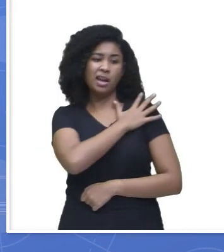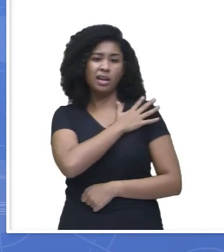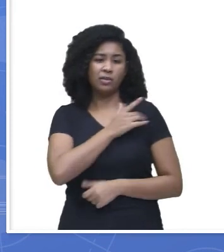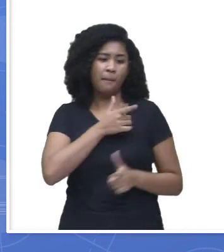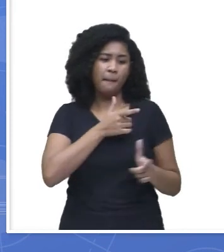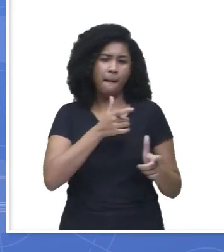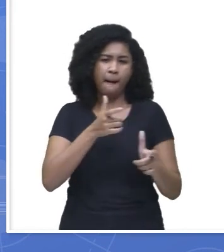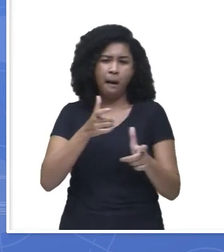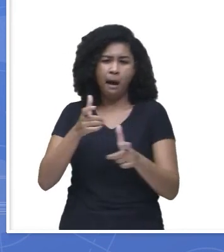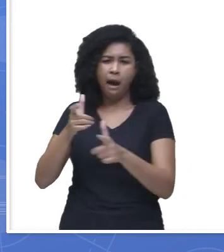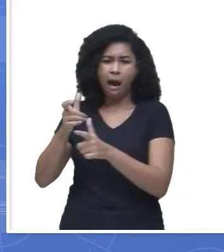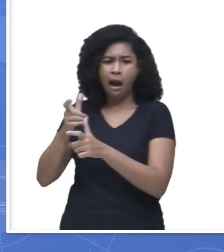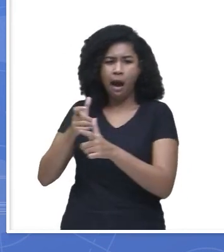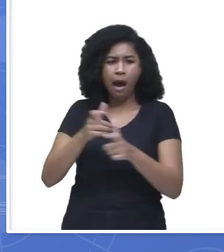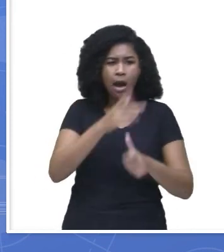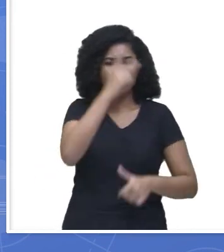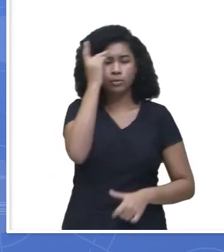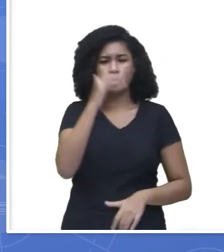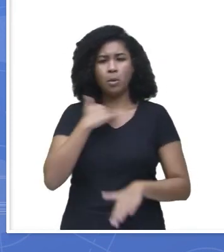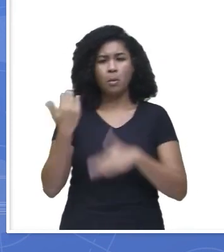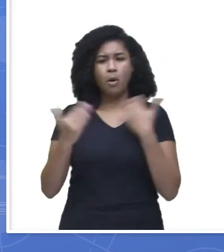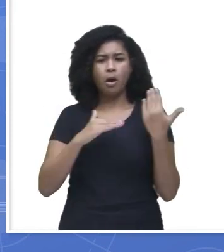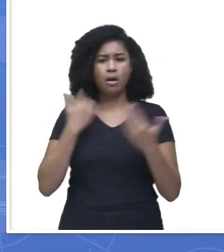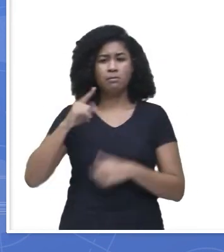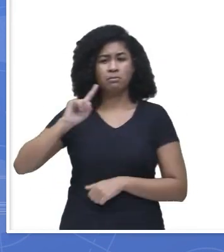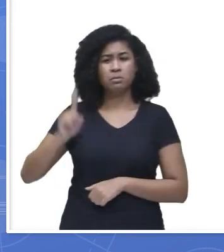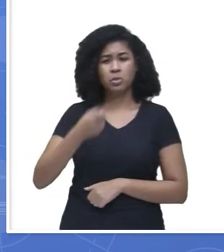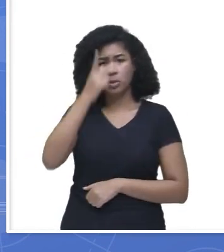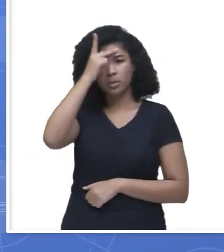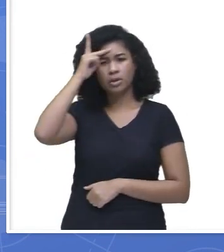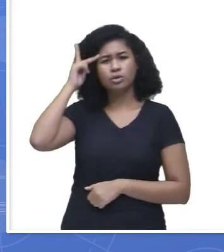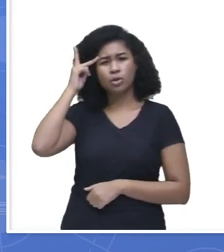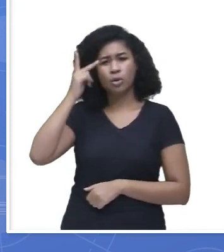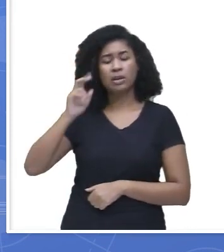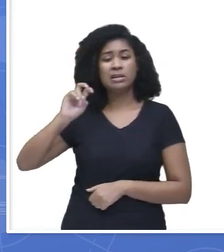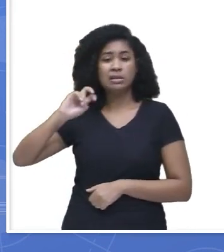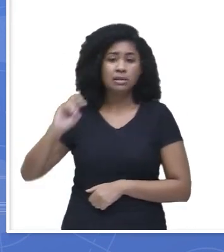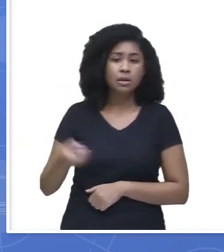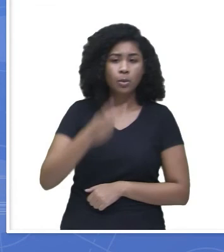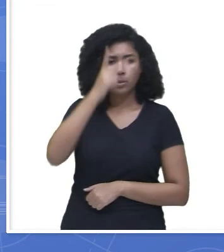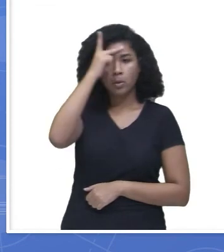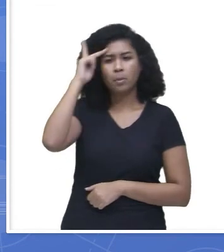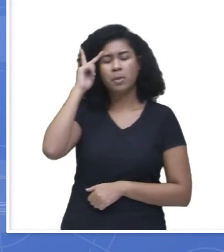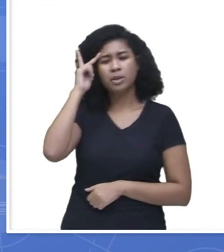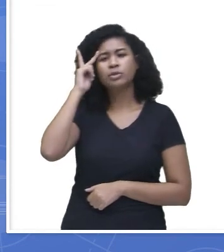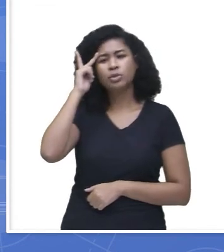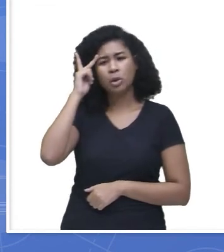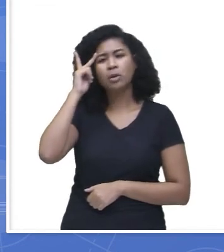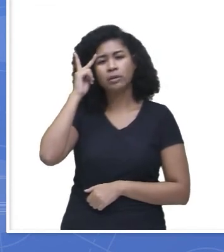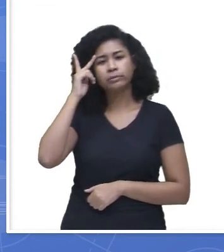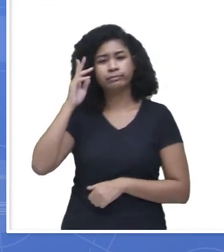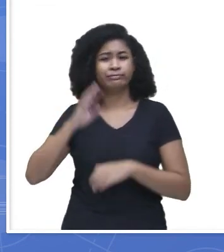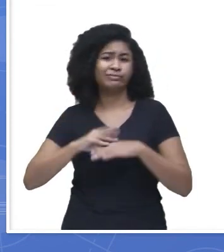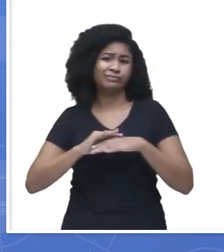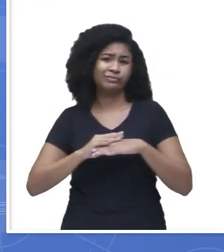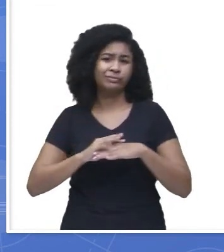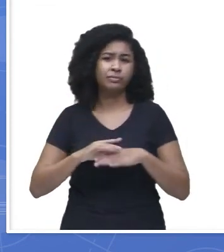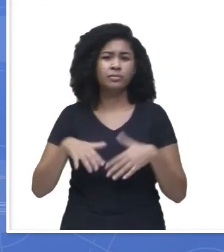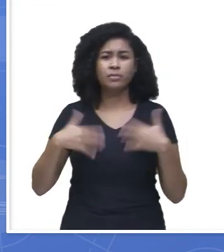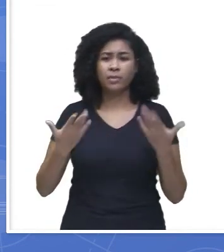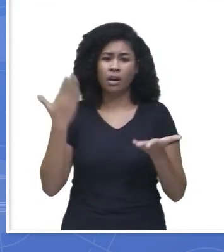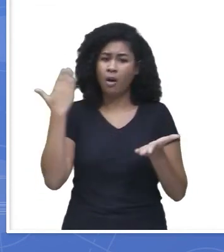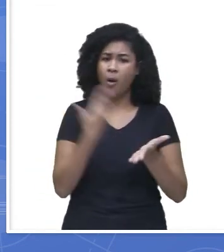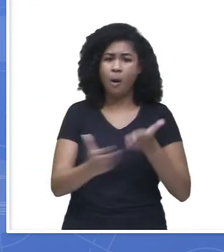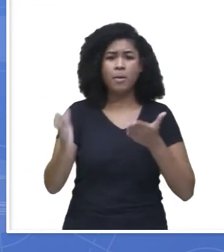esse ataque. Morreram em torno de 1.000 pessoas e mais de 5.000 pessoas ficaram feridas, e isso vai ser um estopim para que muitas coisas comecem